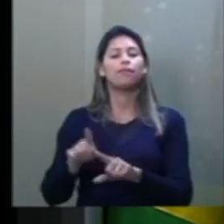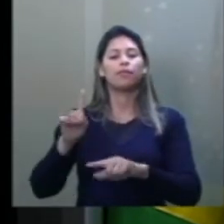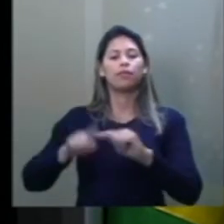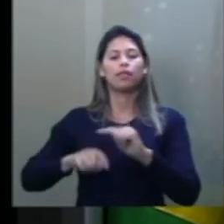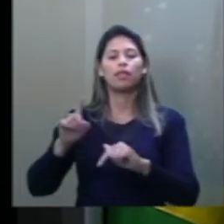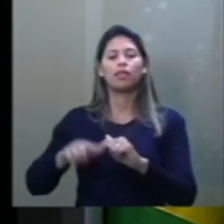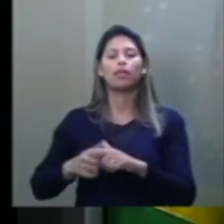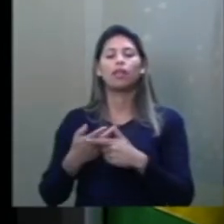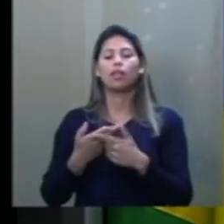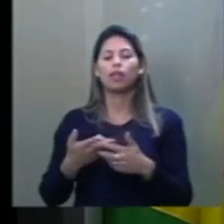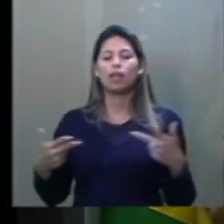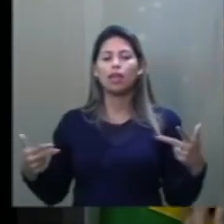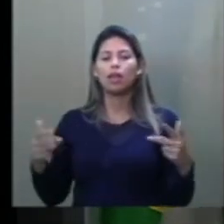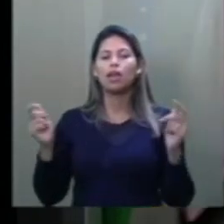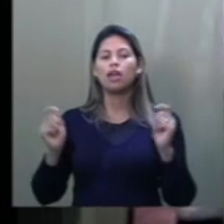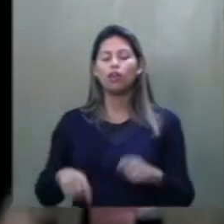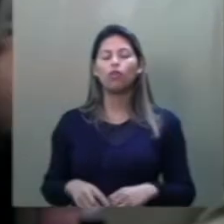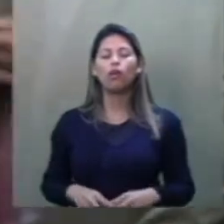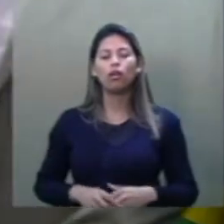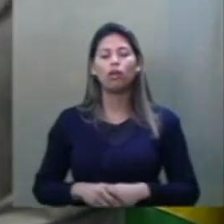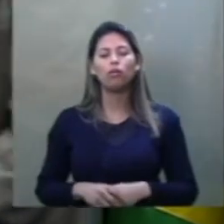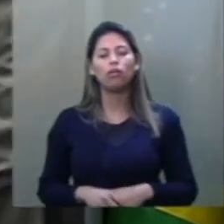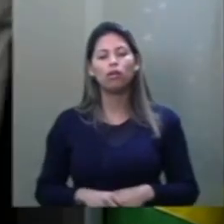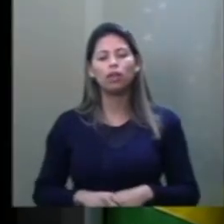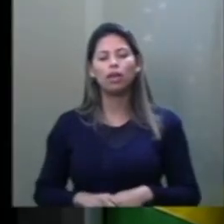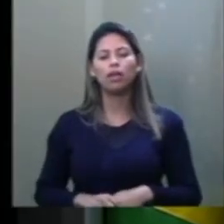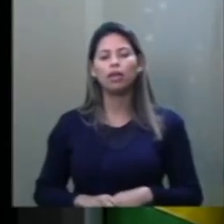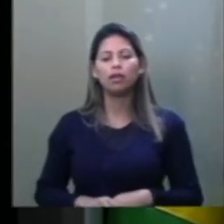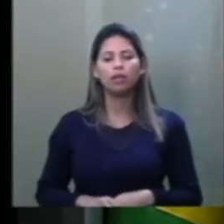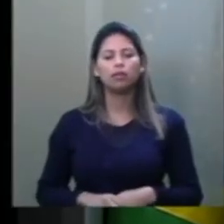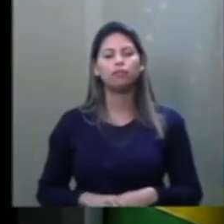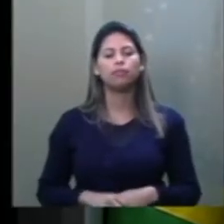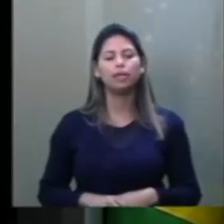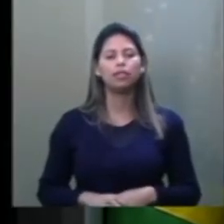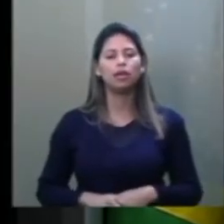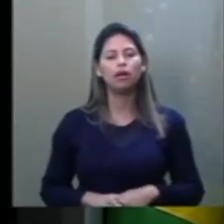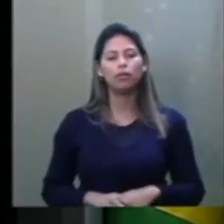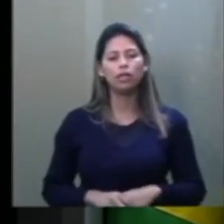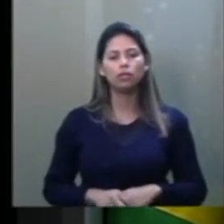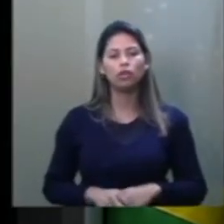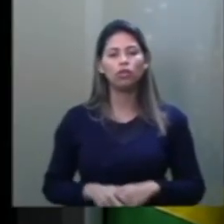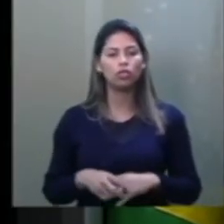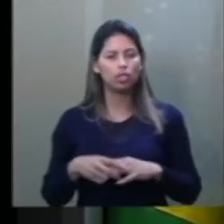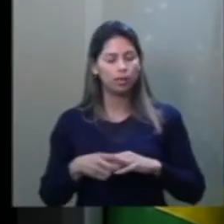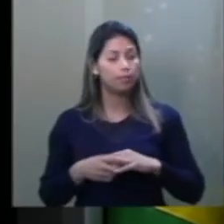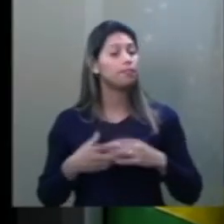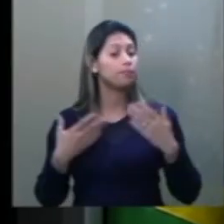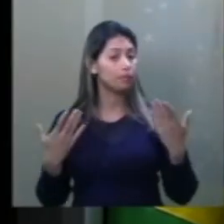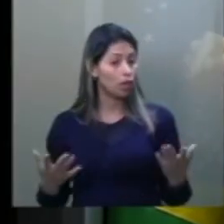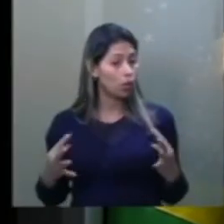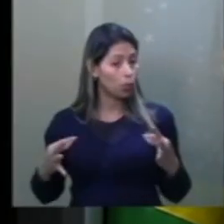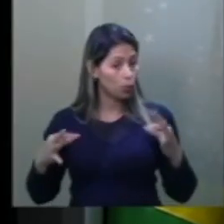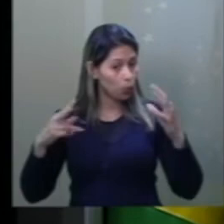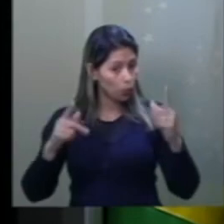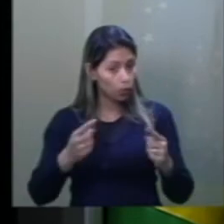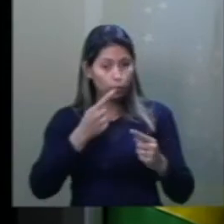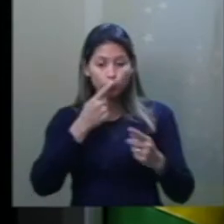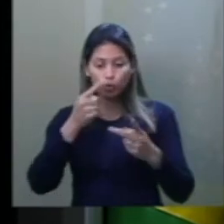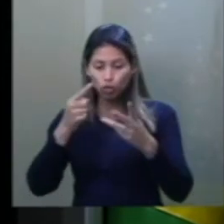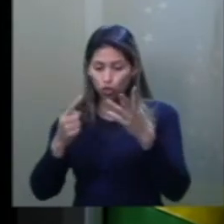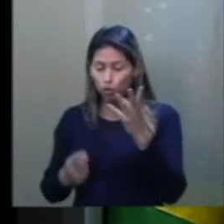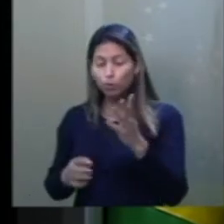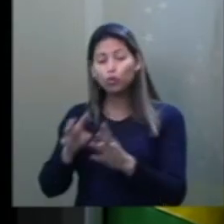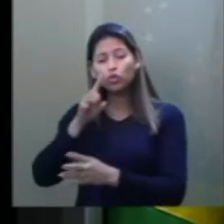não recebem, não contam com adicional de fronteira, mesmo submetidos a todo tipo de risco,